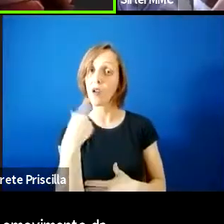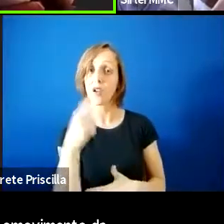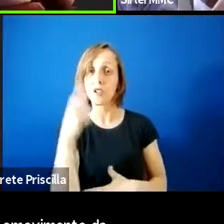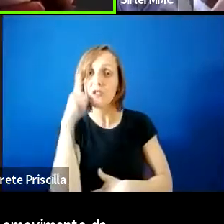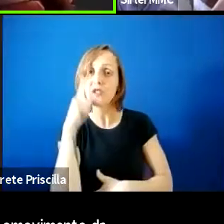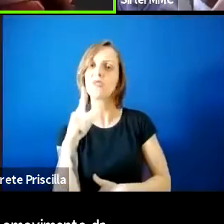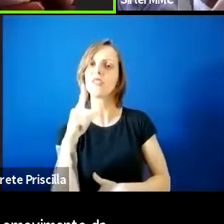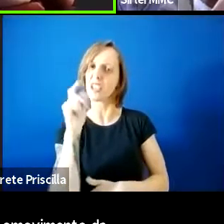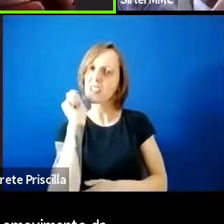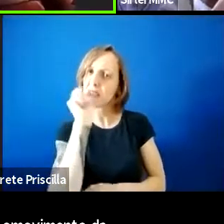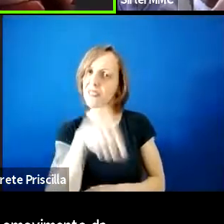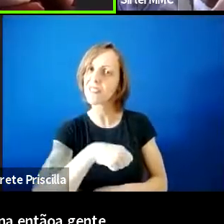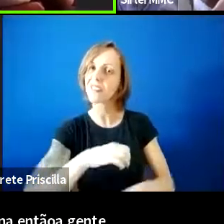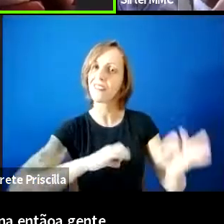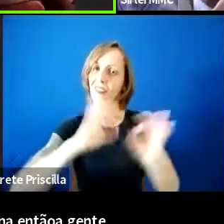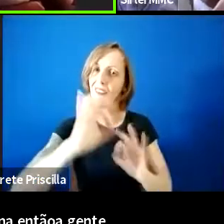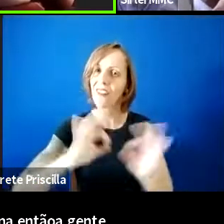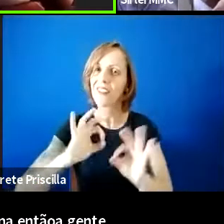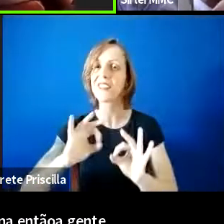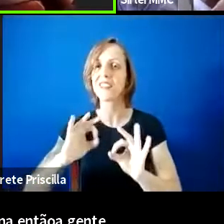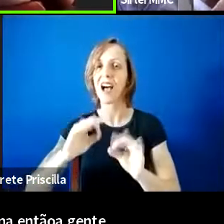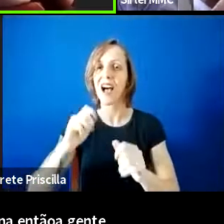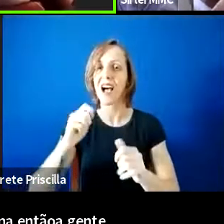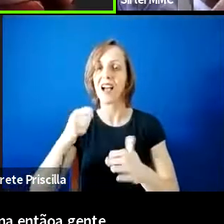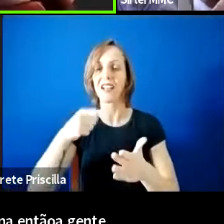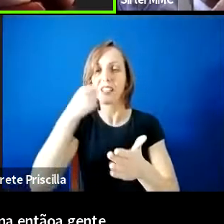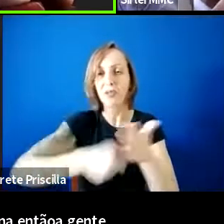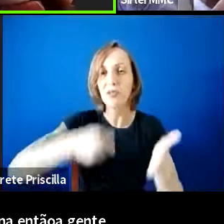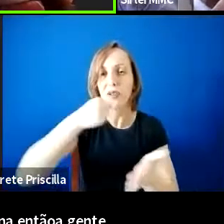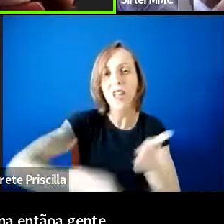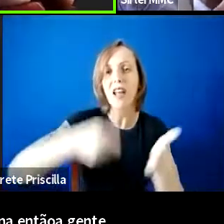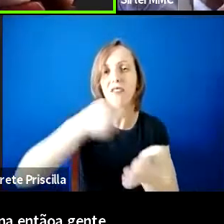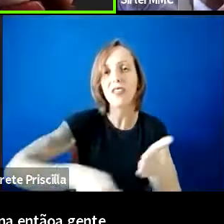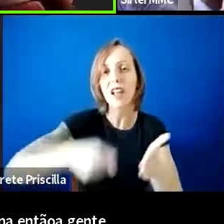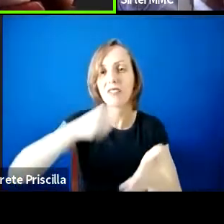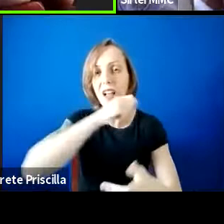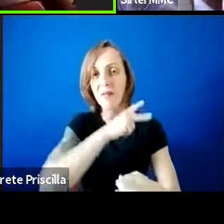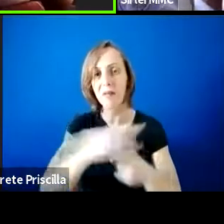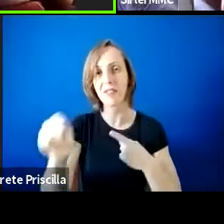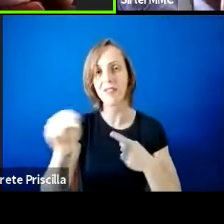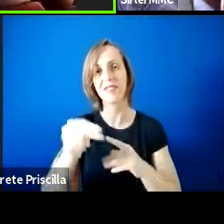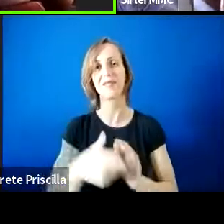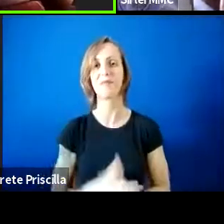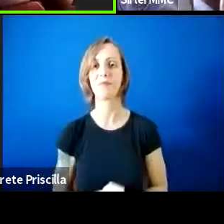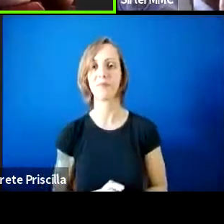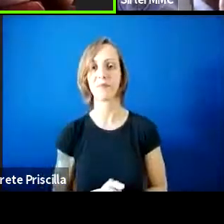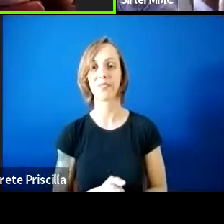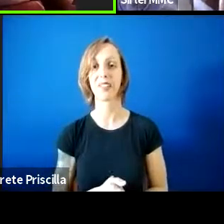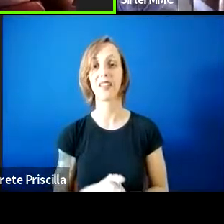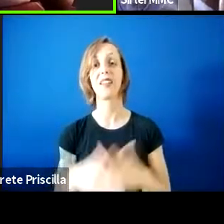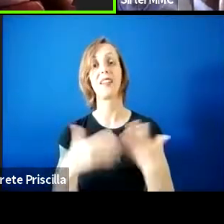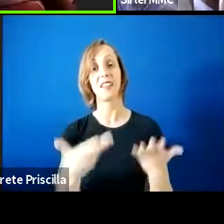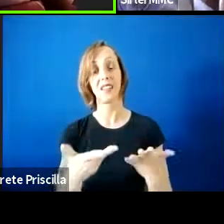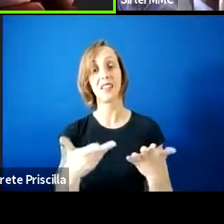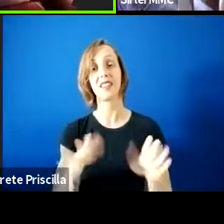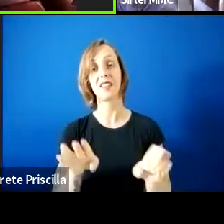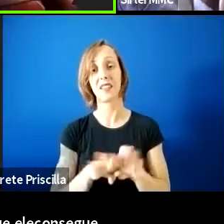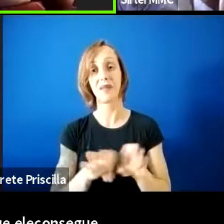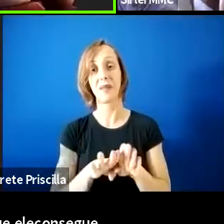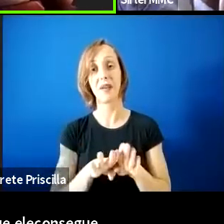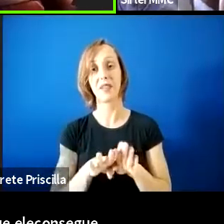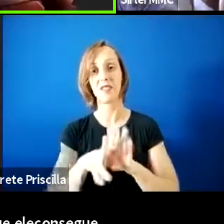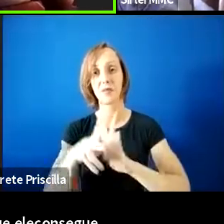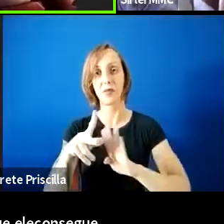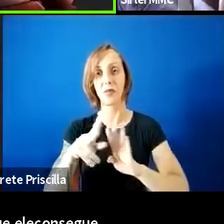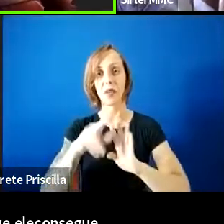junto e buscar essas conquistas. E é por isso que a gente consegue também levar até a cidade, então,